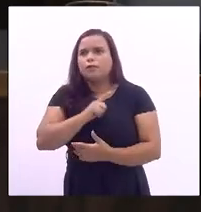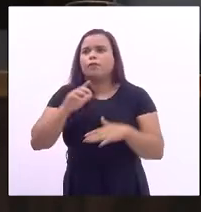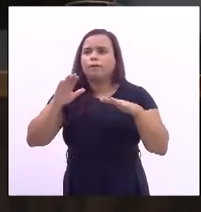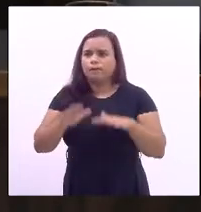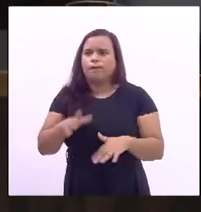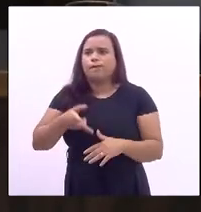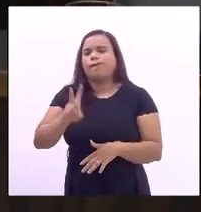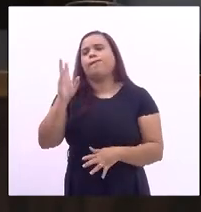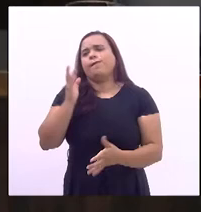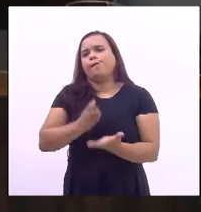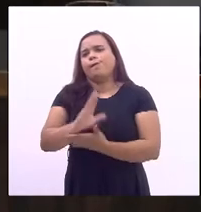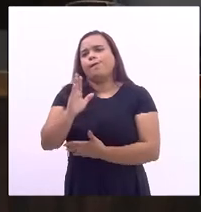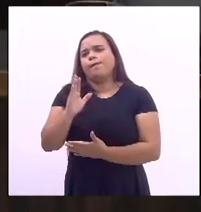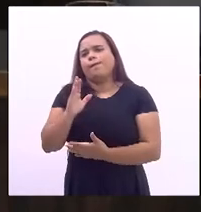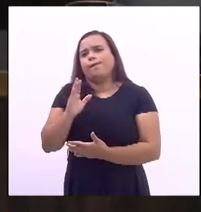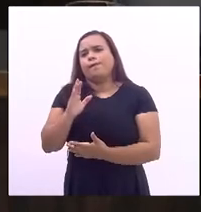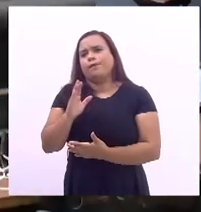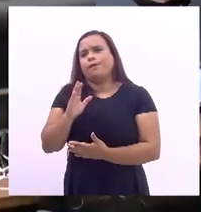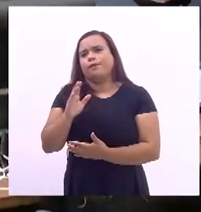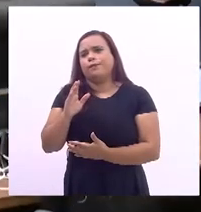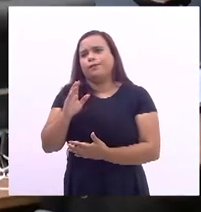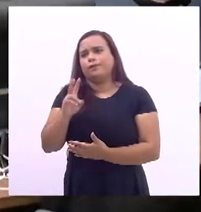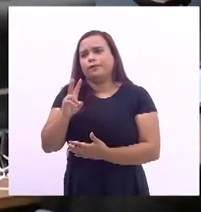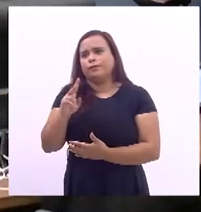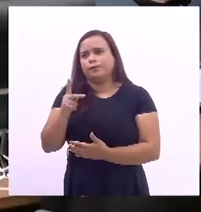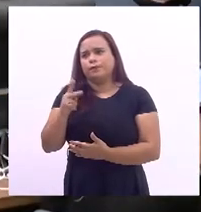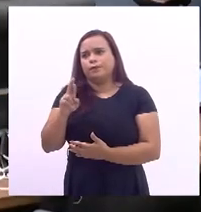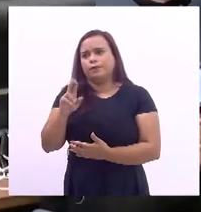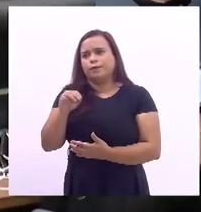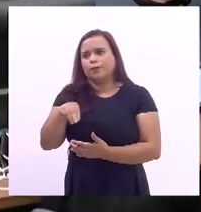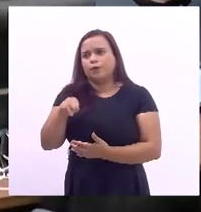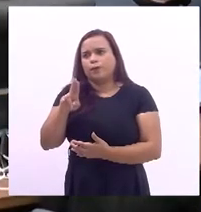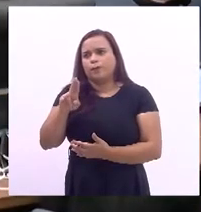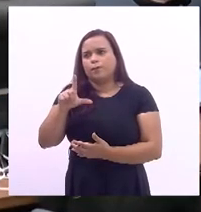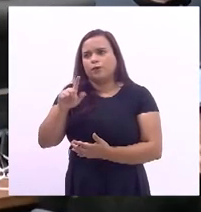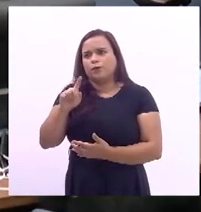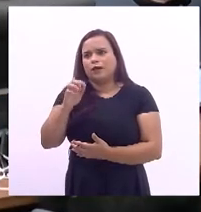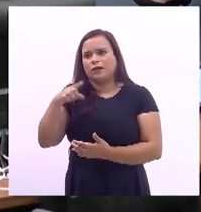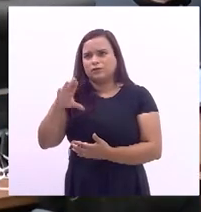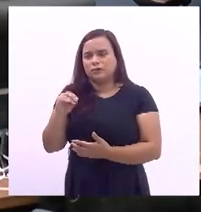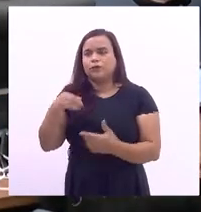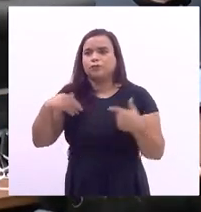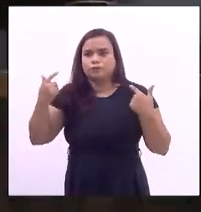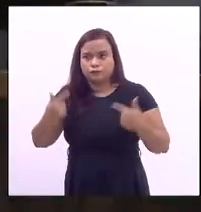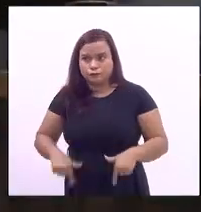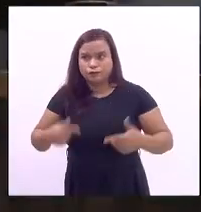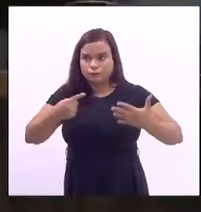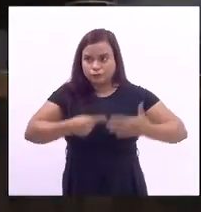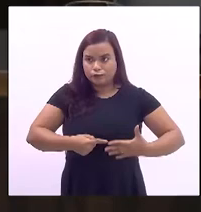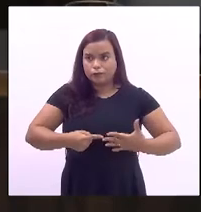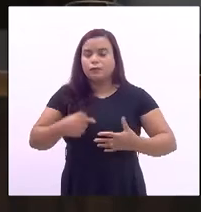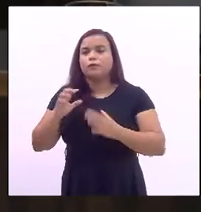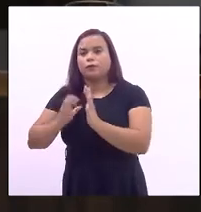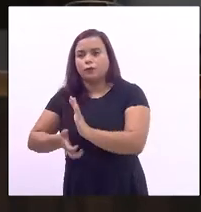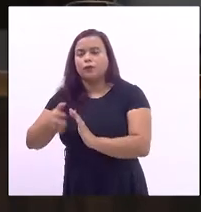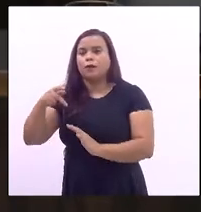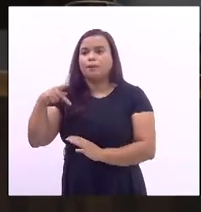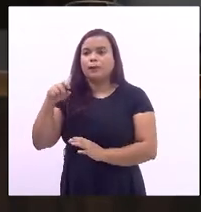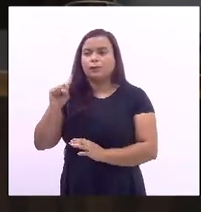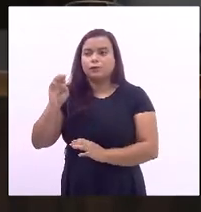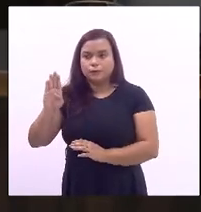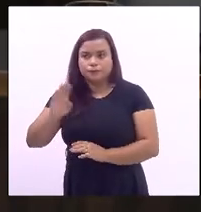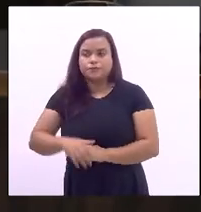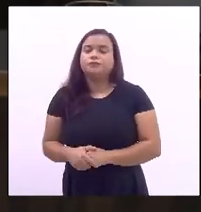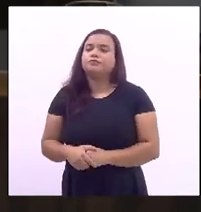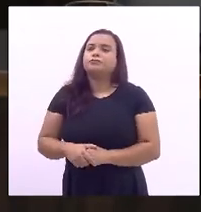Como estão aprovado a promulgação da bancada do PSOL objetivo perceber pessoal abstenção pode